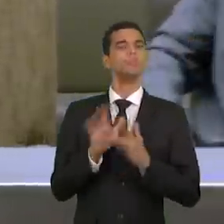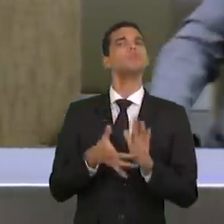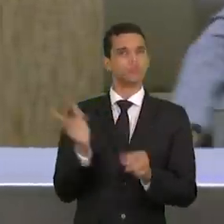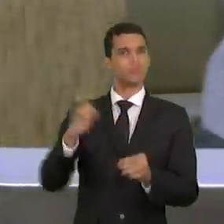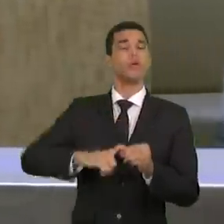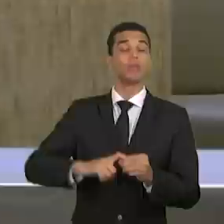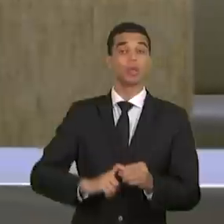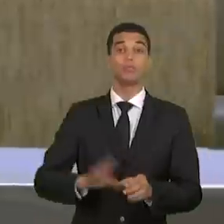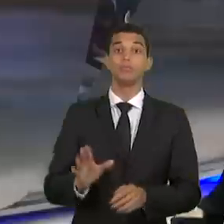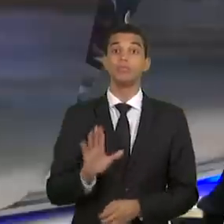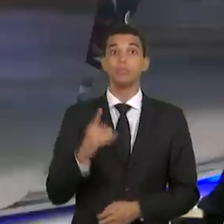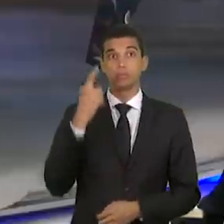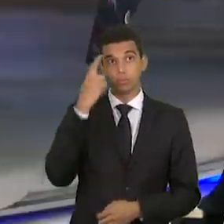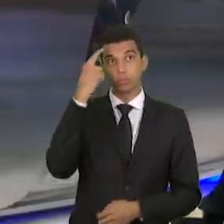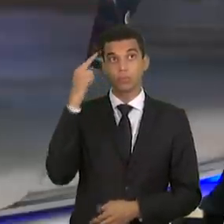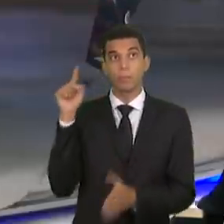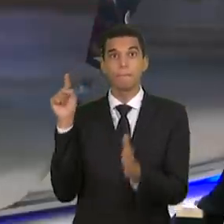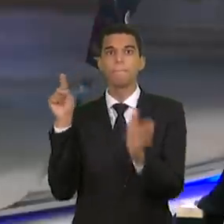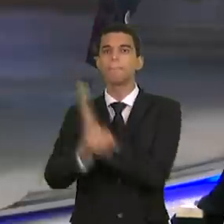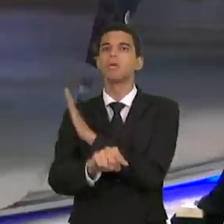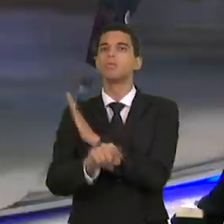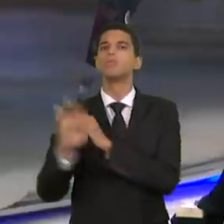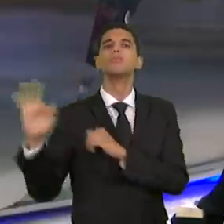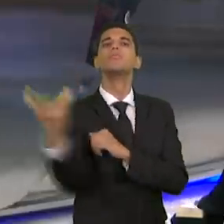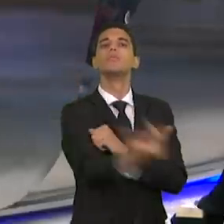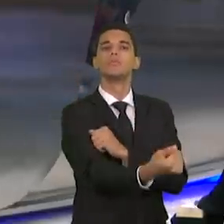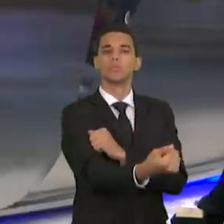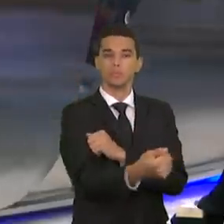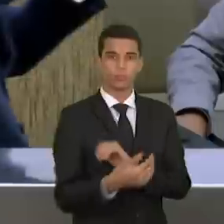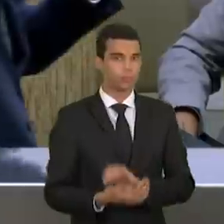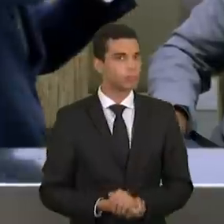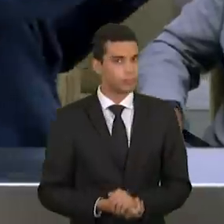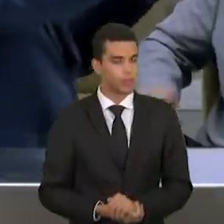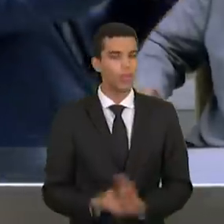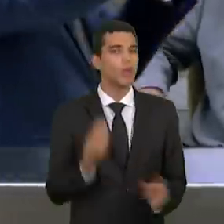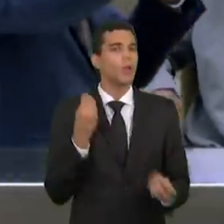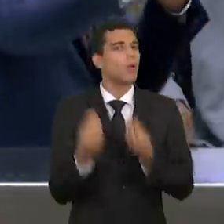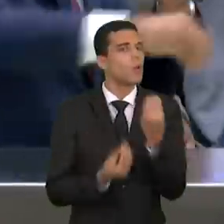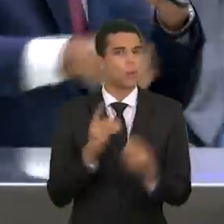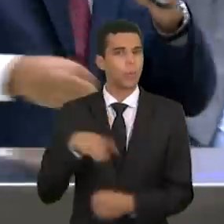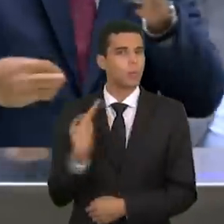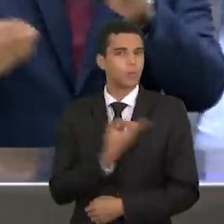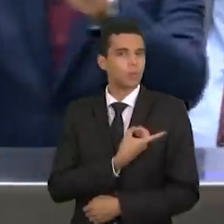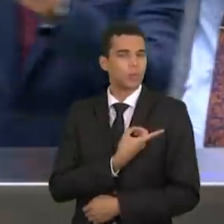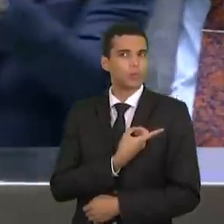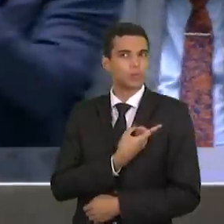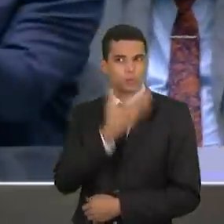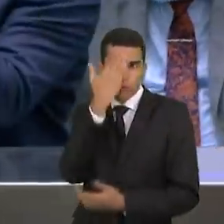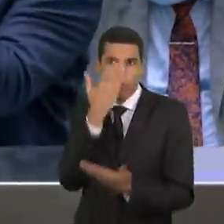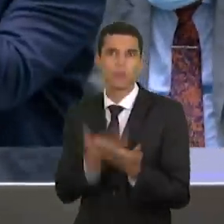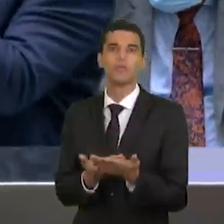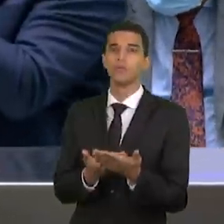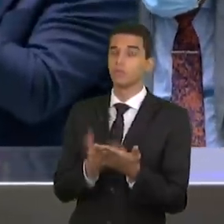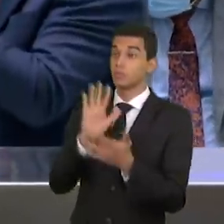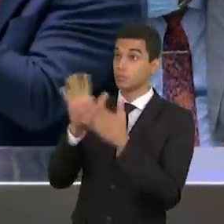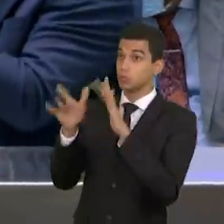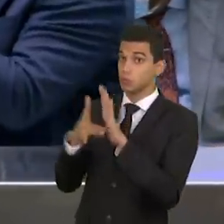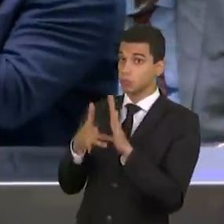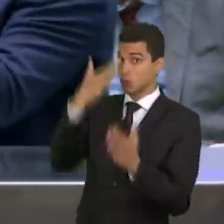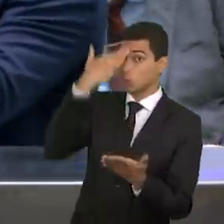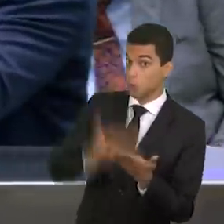para todos nós. Uma pergunta: como é que está a nossa esperança em relação ao retorno de